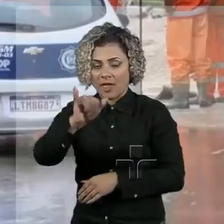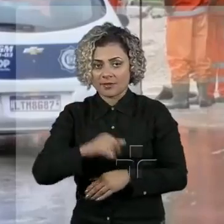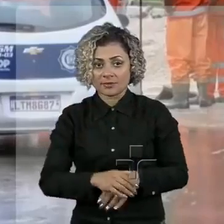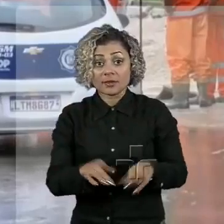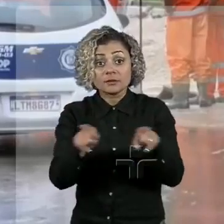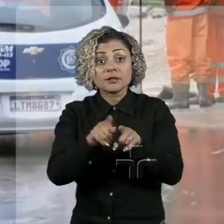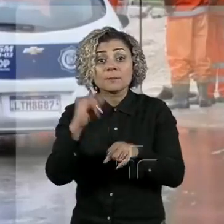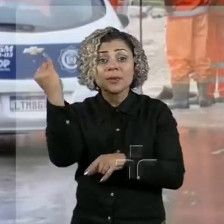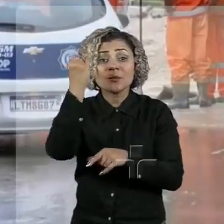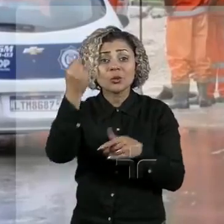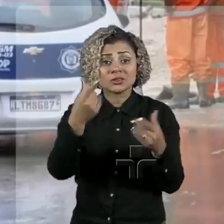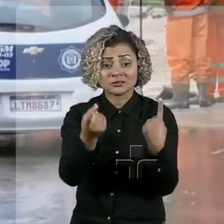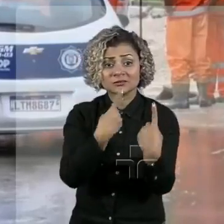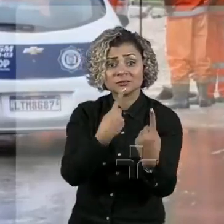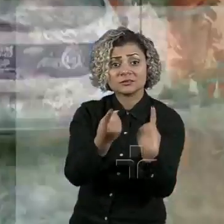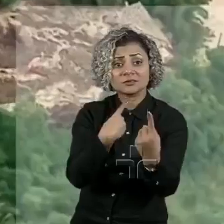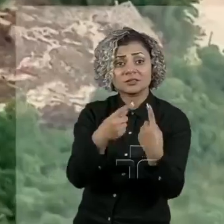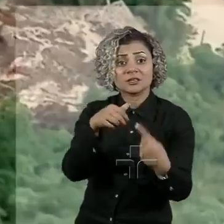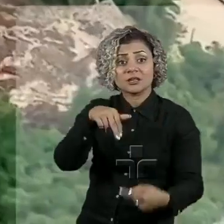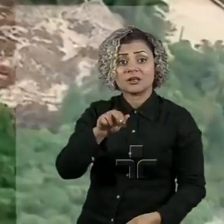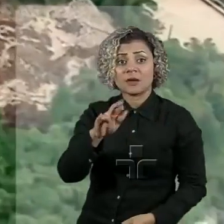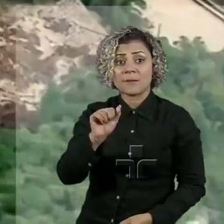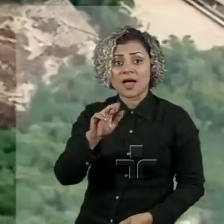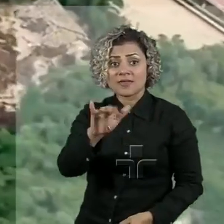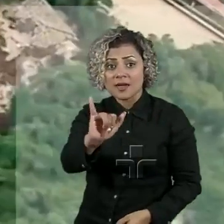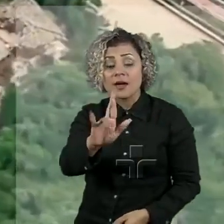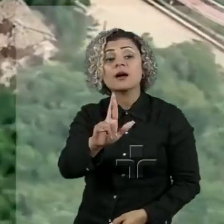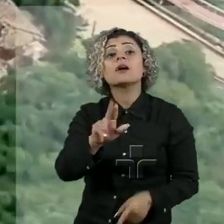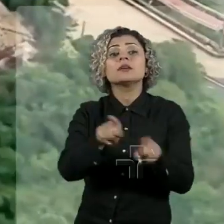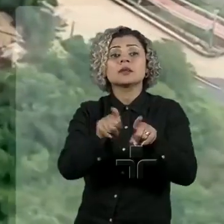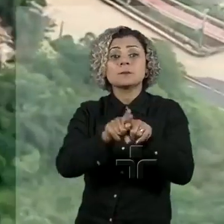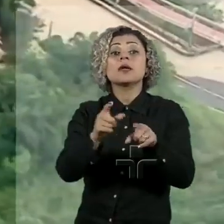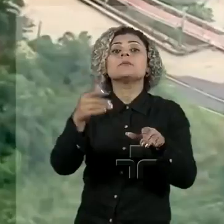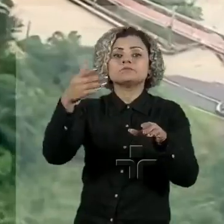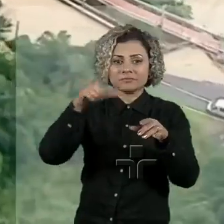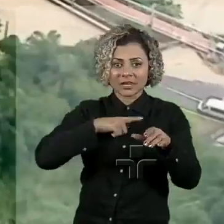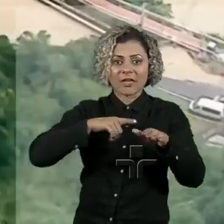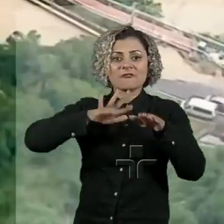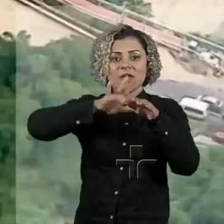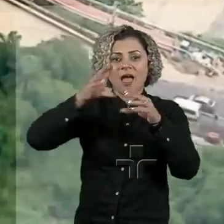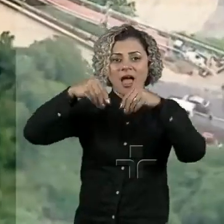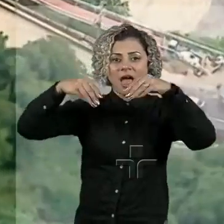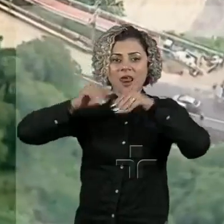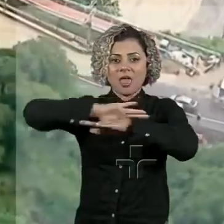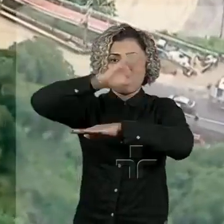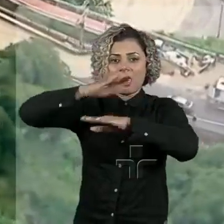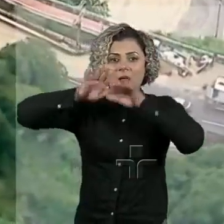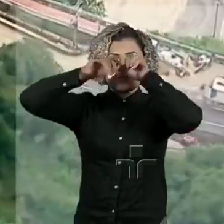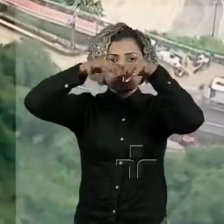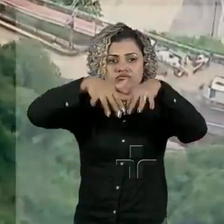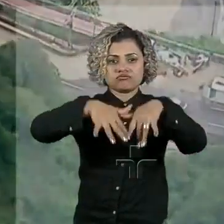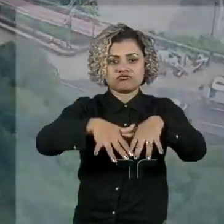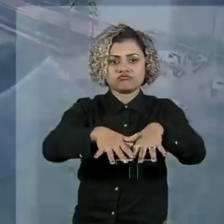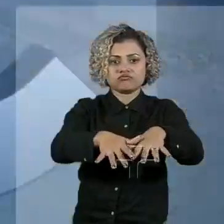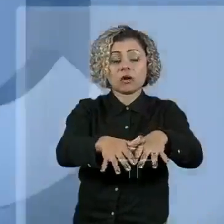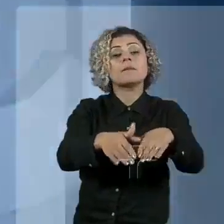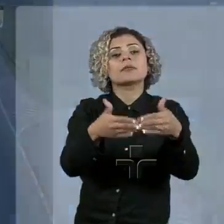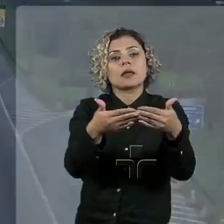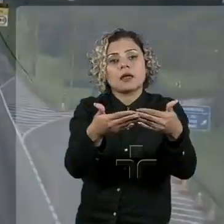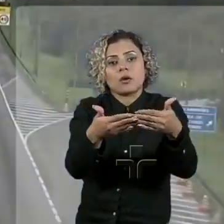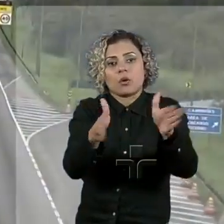importante via da região, a Avenida Niemeyer, também atingida por um deslizamento, foi liberada no começo da